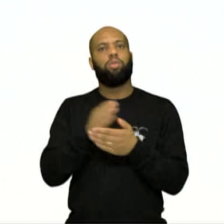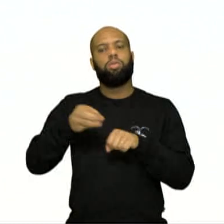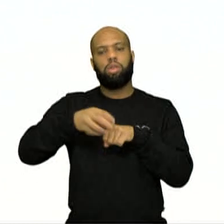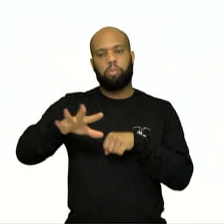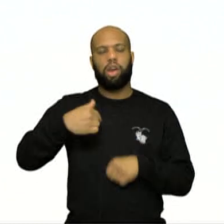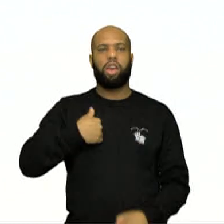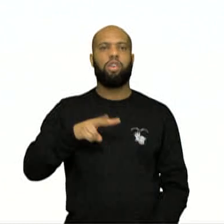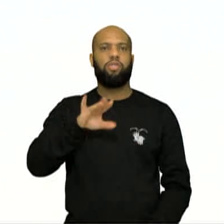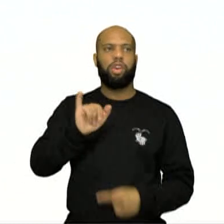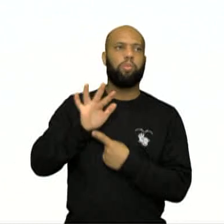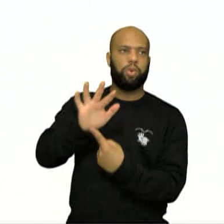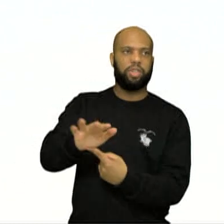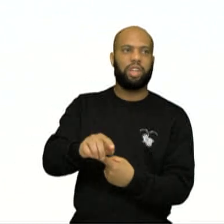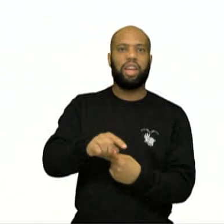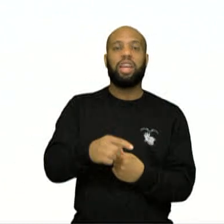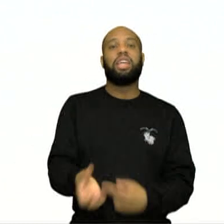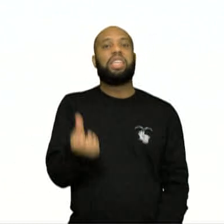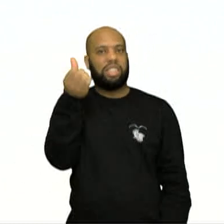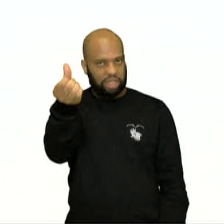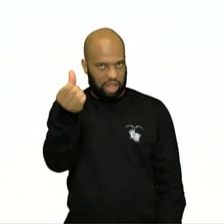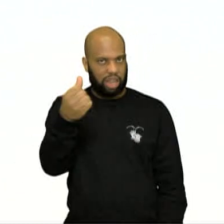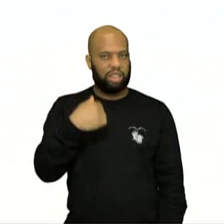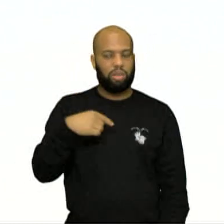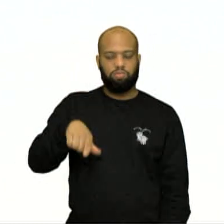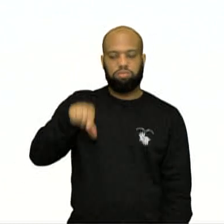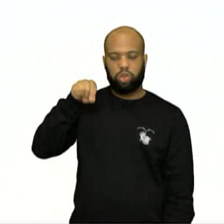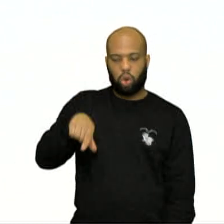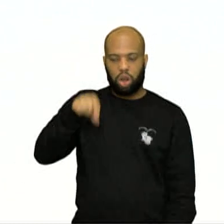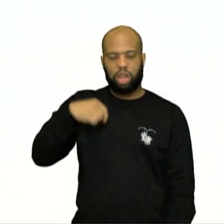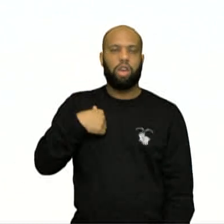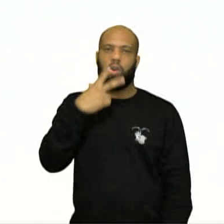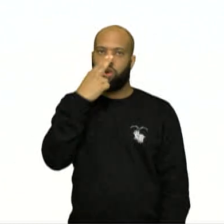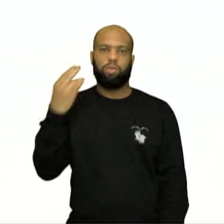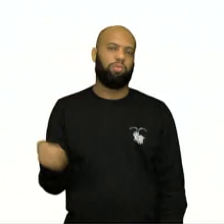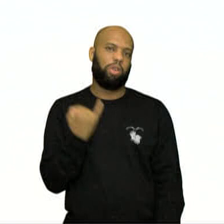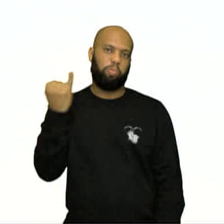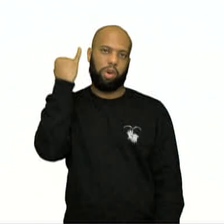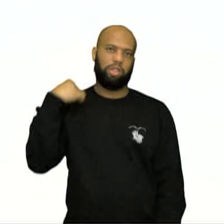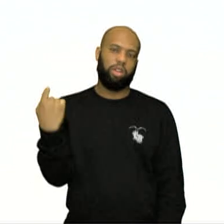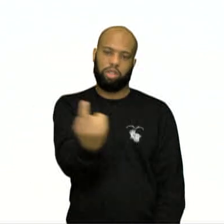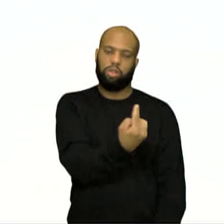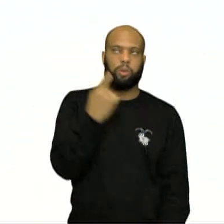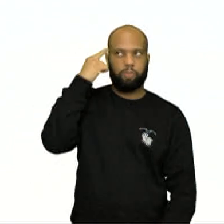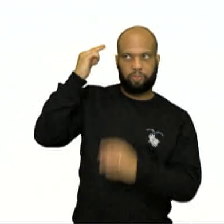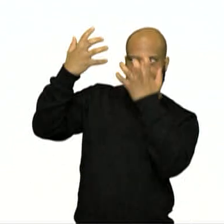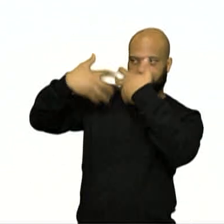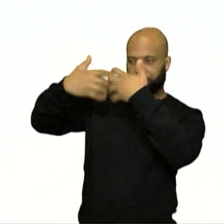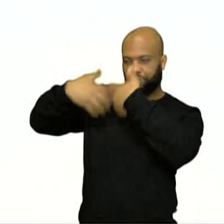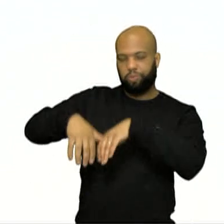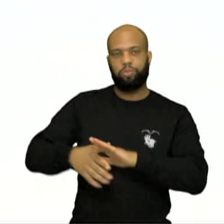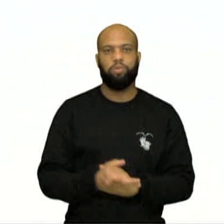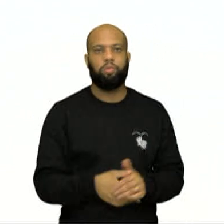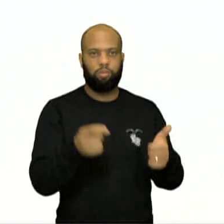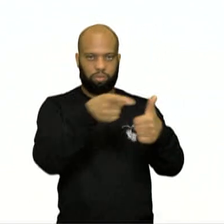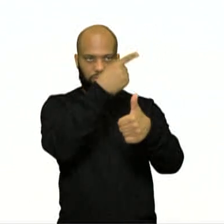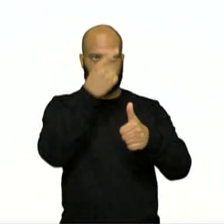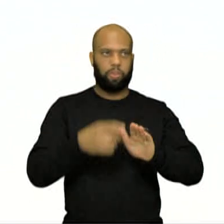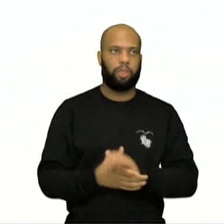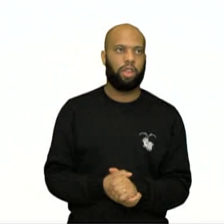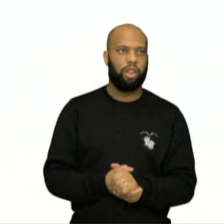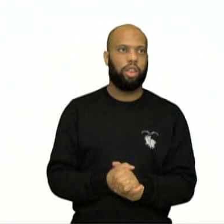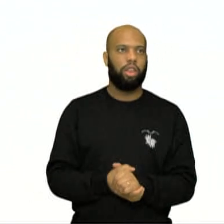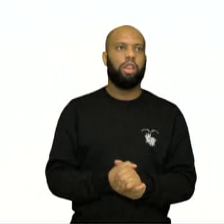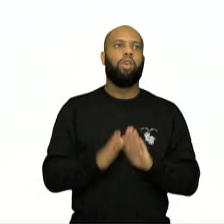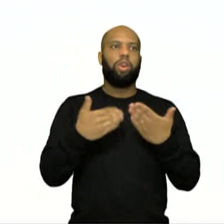mas eu vou apresentar apenas 6, das quais eu selecionei que acho importante a gente pensar. Olha lá, a primeira.